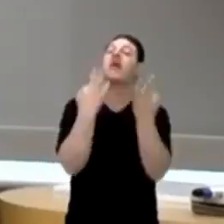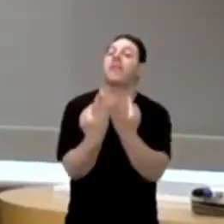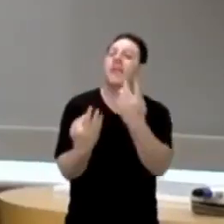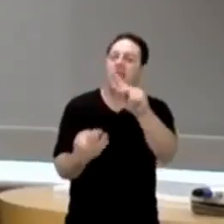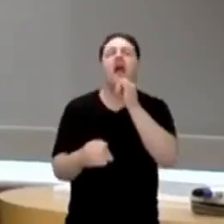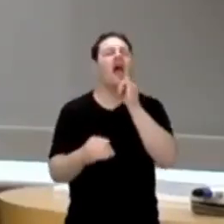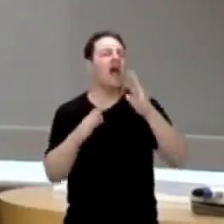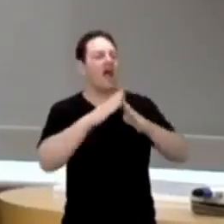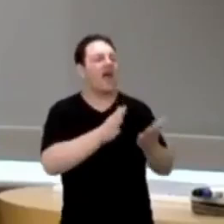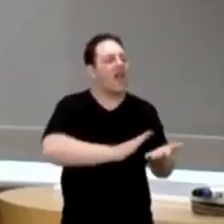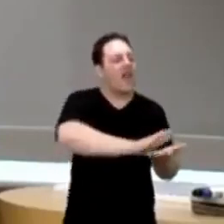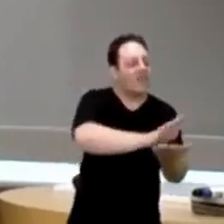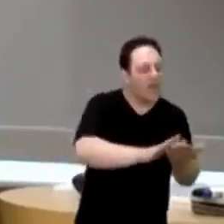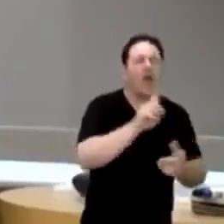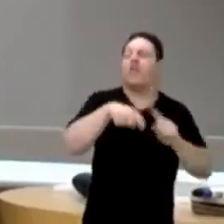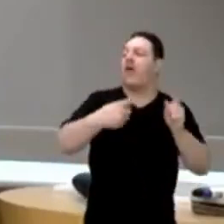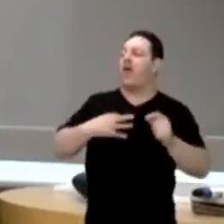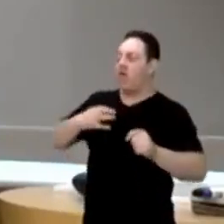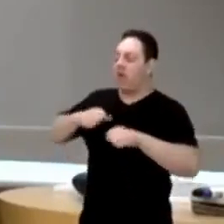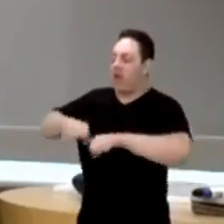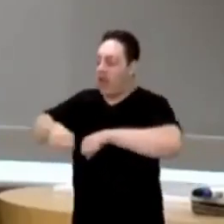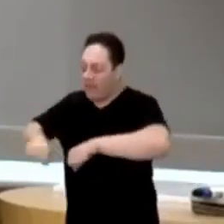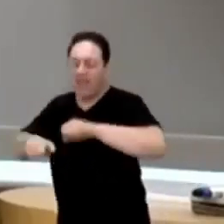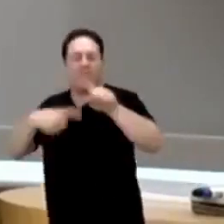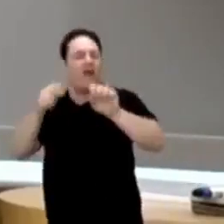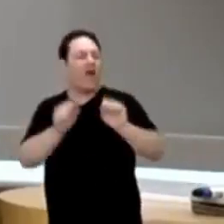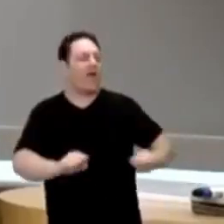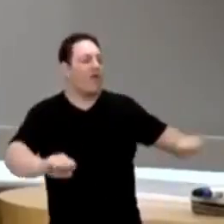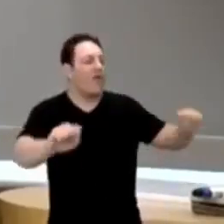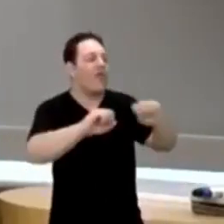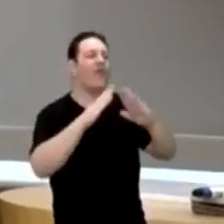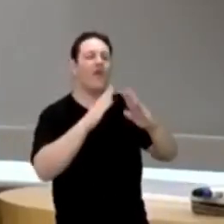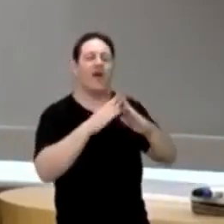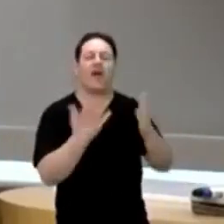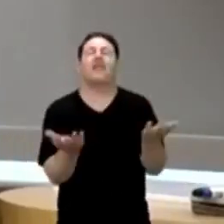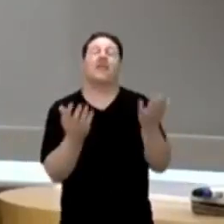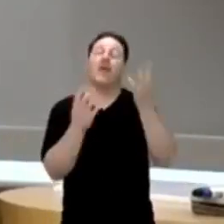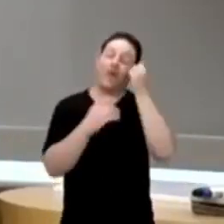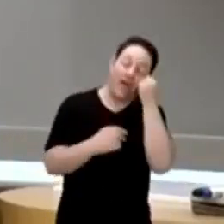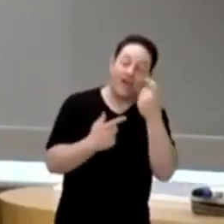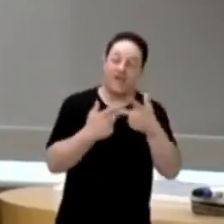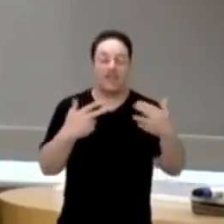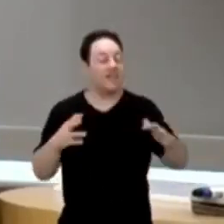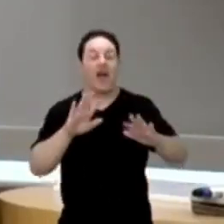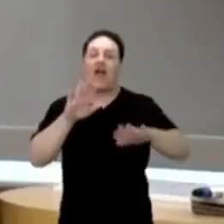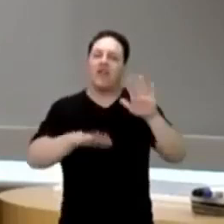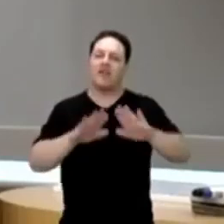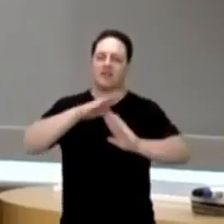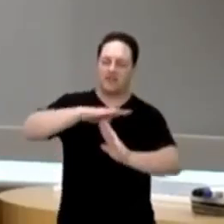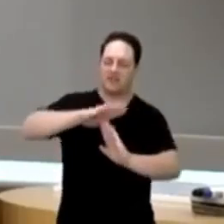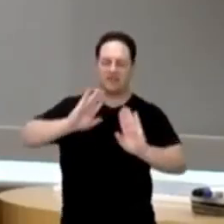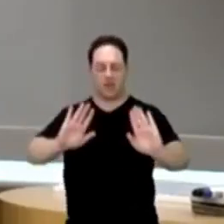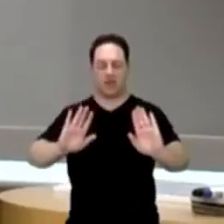lavar a louça, aí tem que lavar a roupa, aí depois tem que arrumar o quarto, tem sempre coisas que a gente não para falar, peraí.